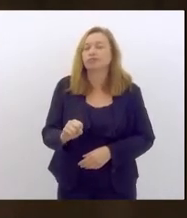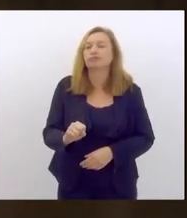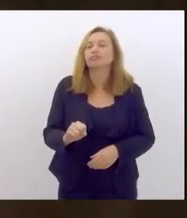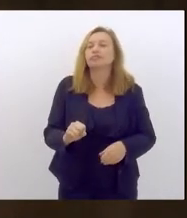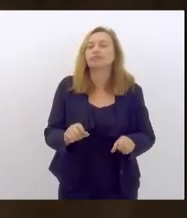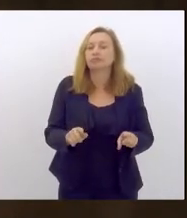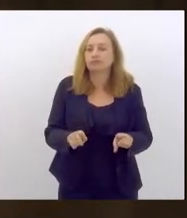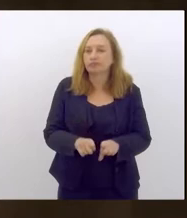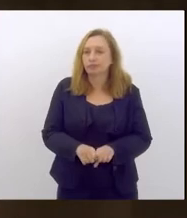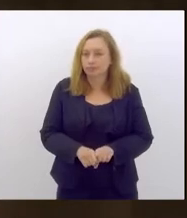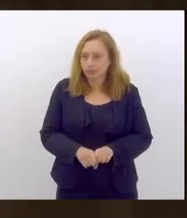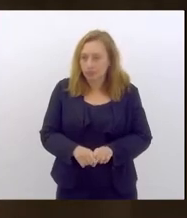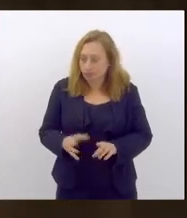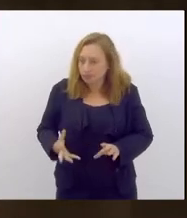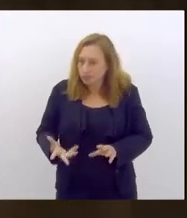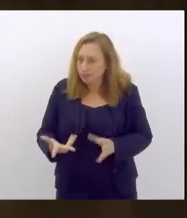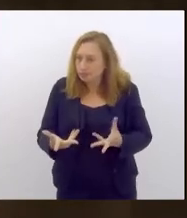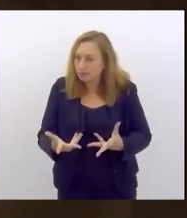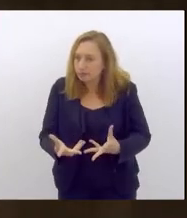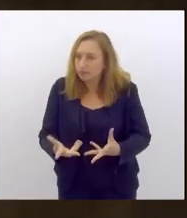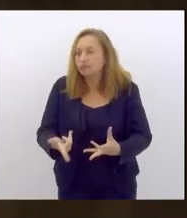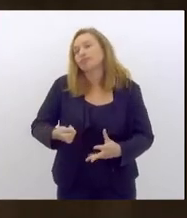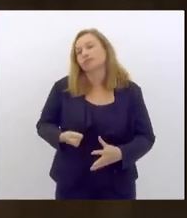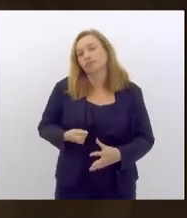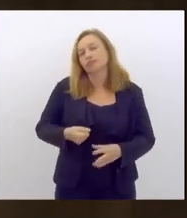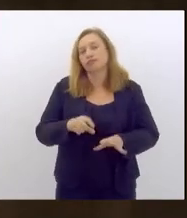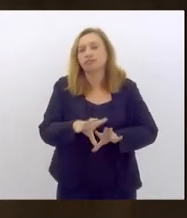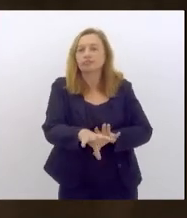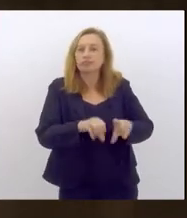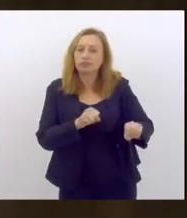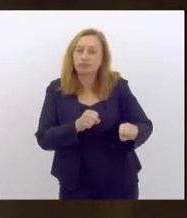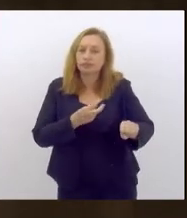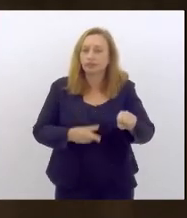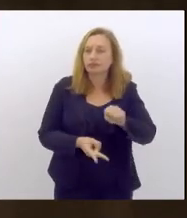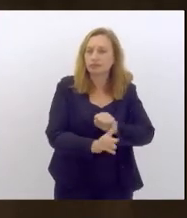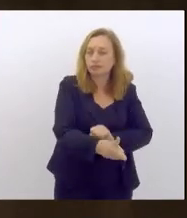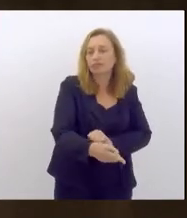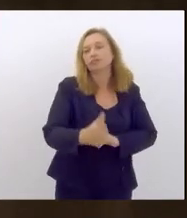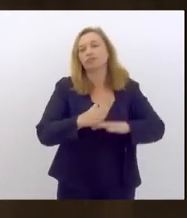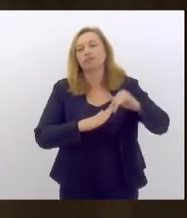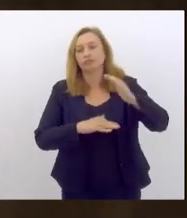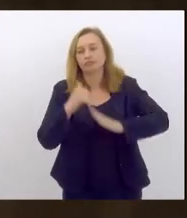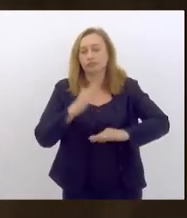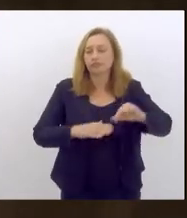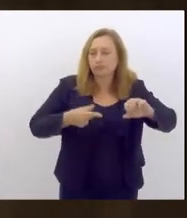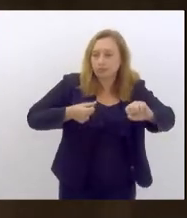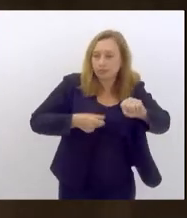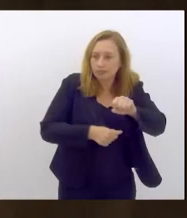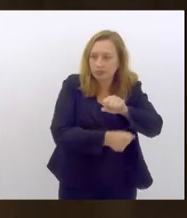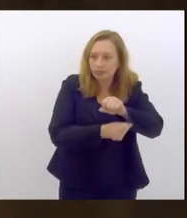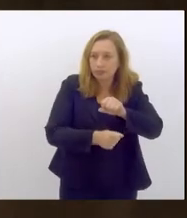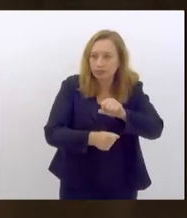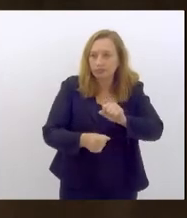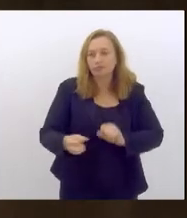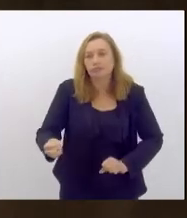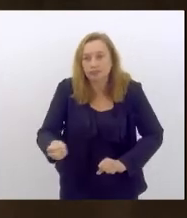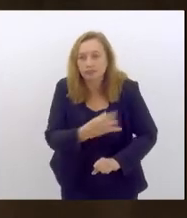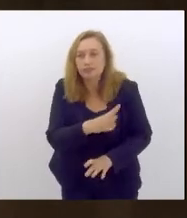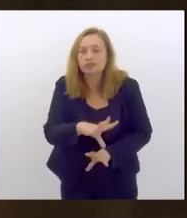valorizar, portanto, a qualificação profissional, a formação continuada, o investimento